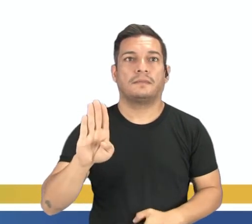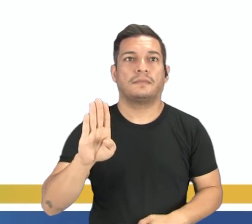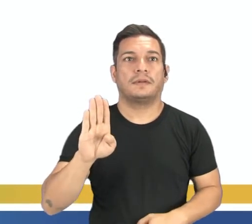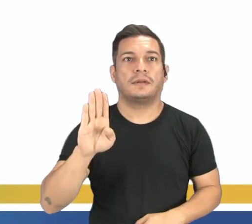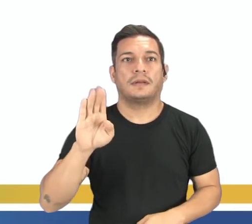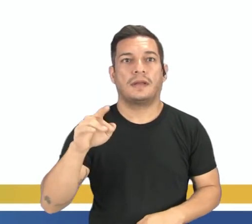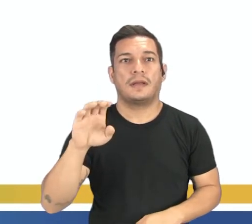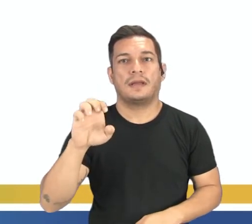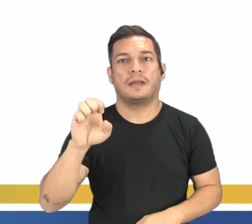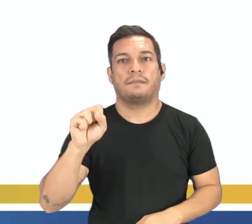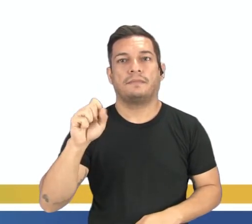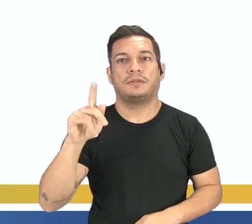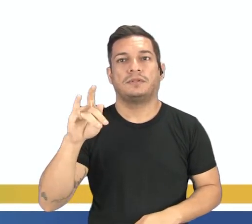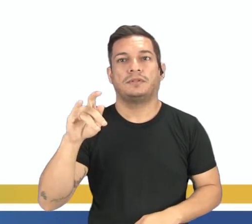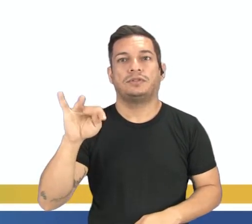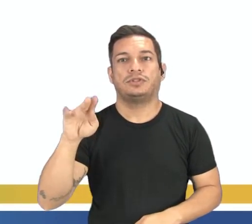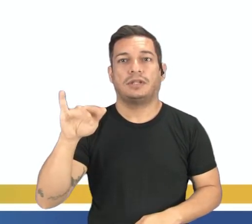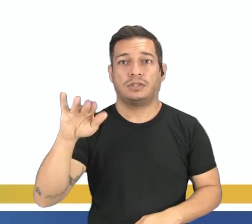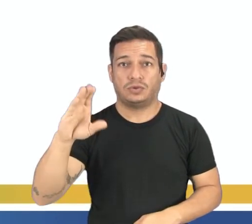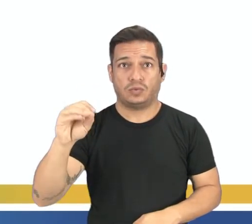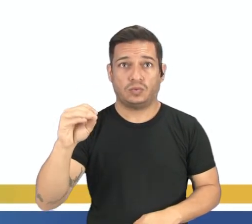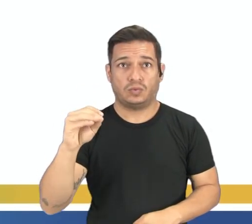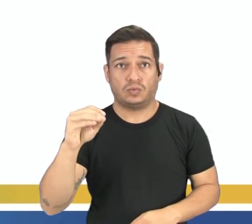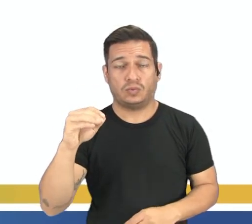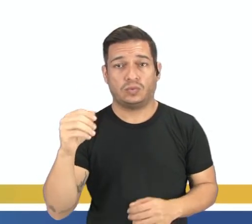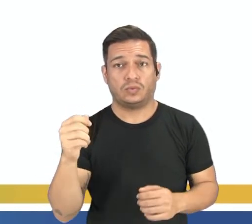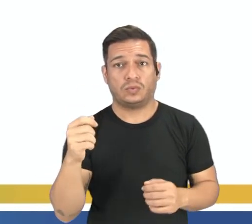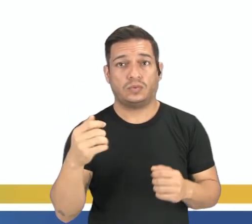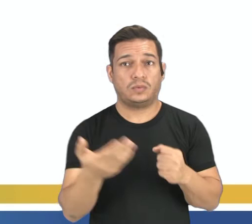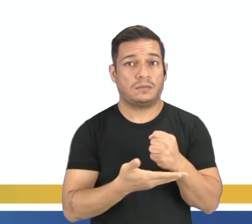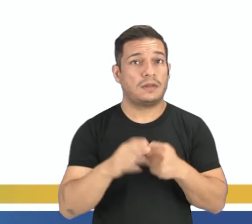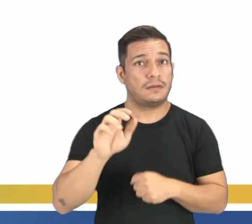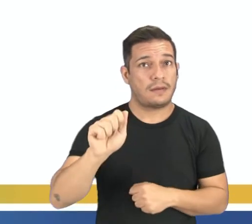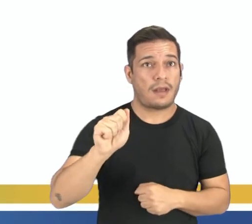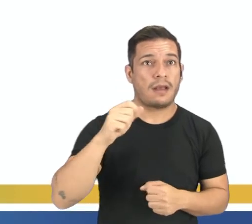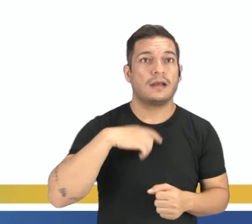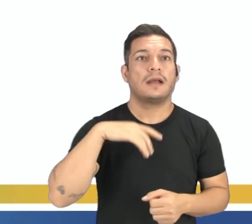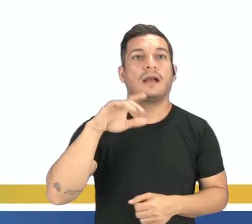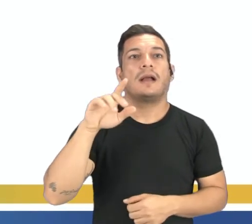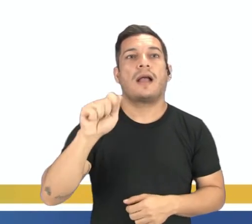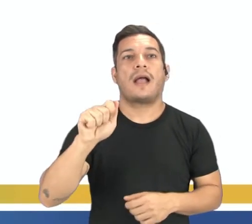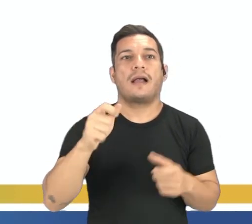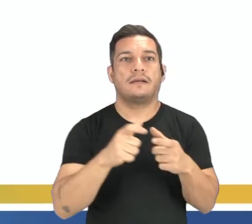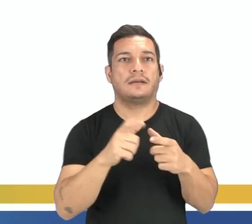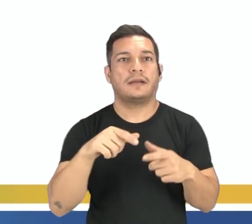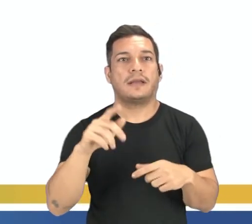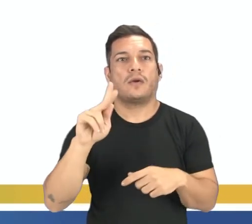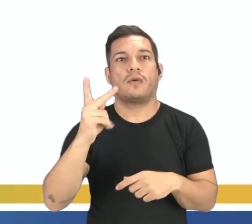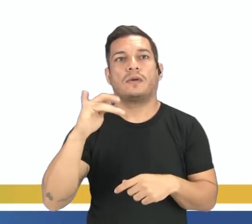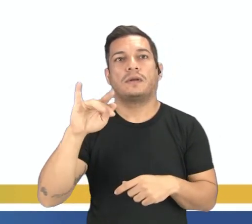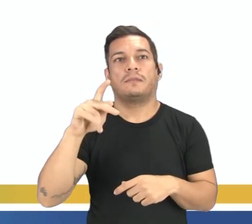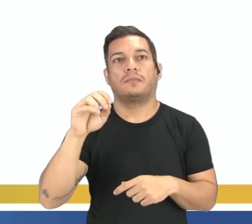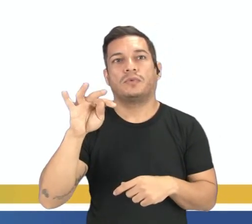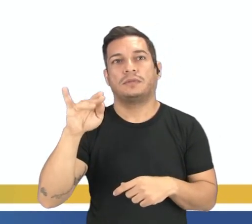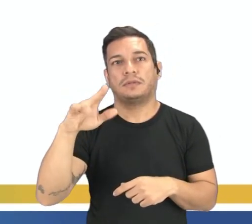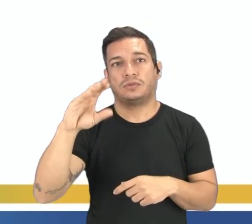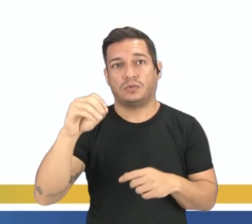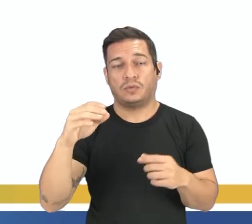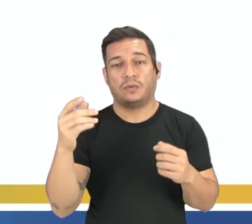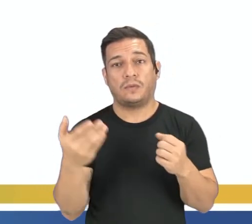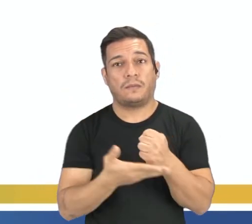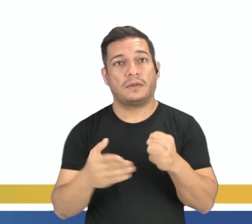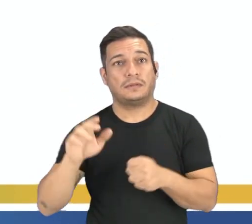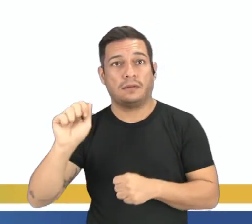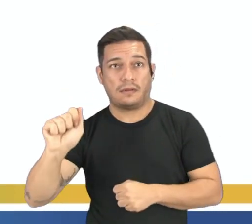epistático sobre A e sobre Azinho. Azinho é epistático sobre a relação de A. Bzinho